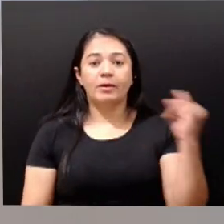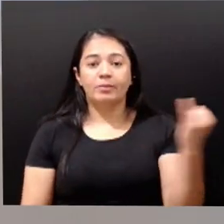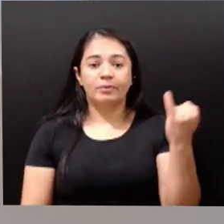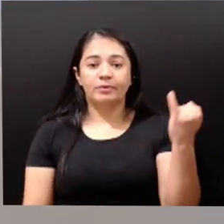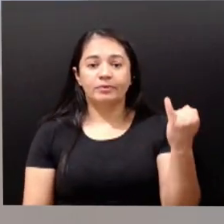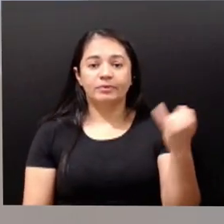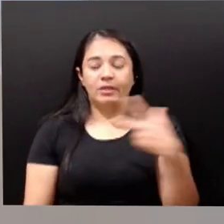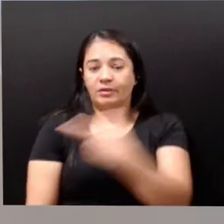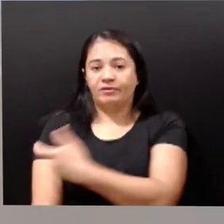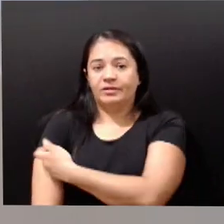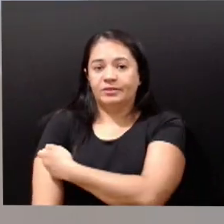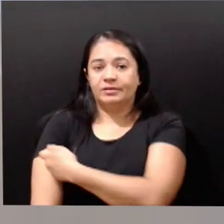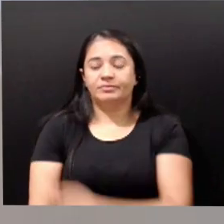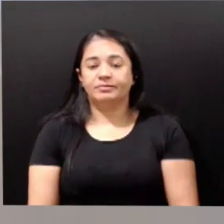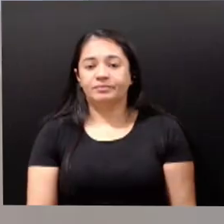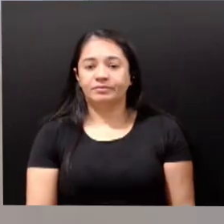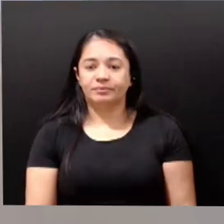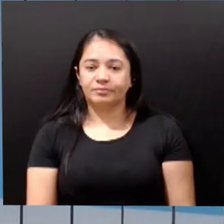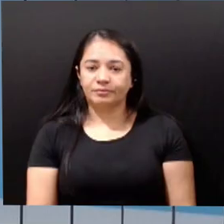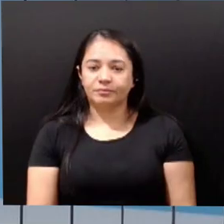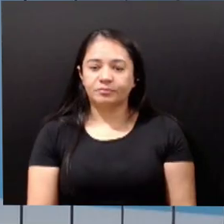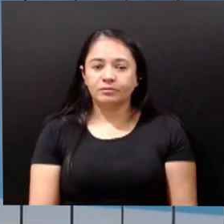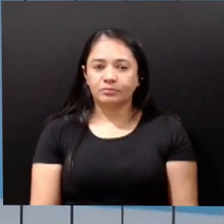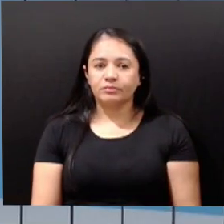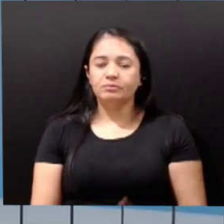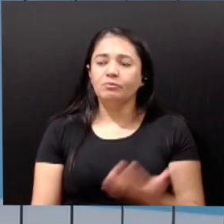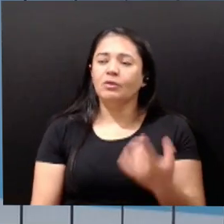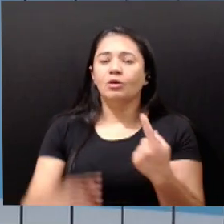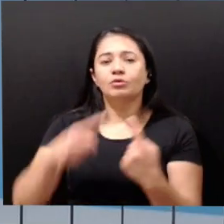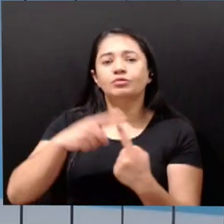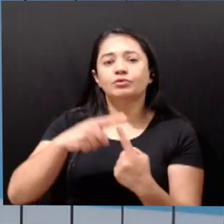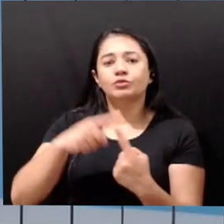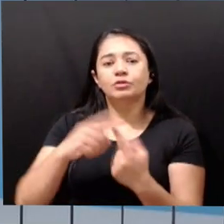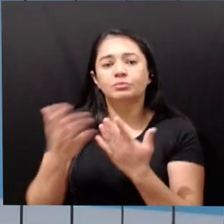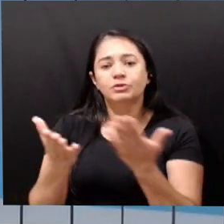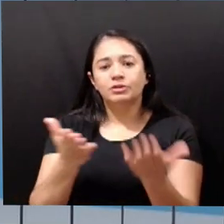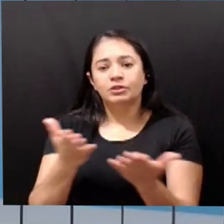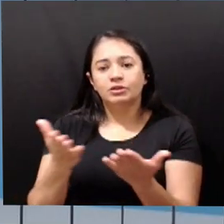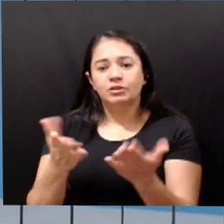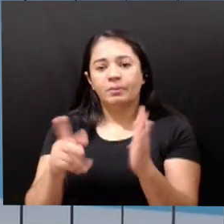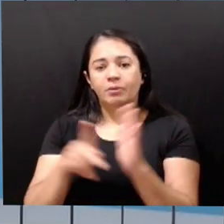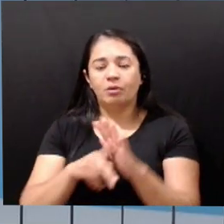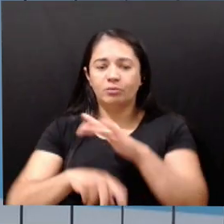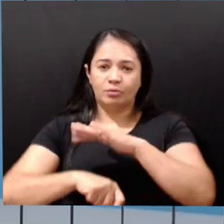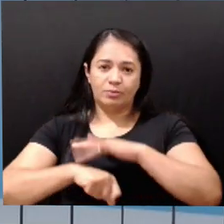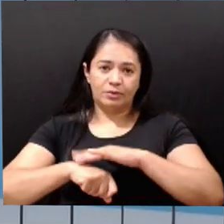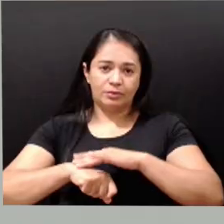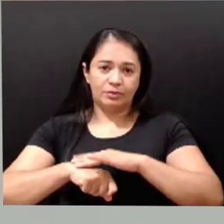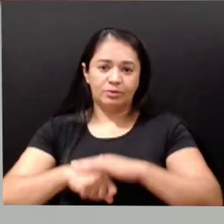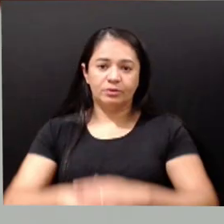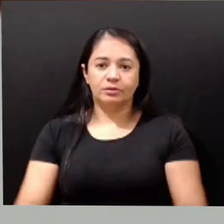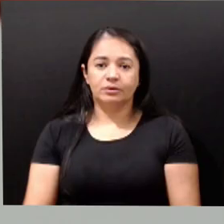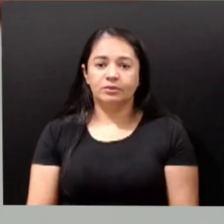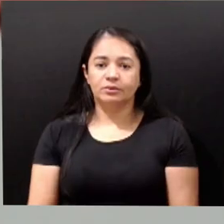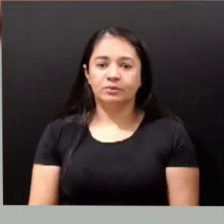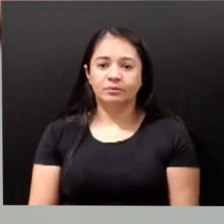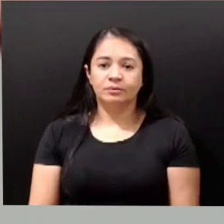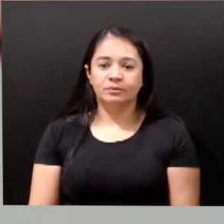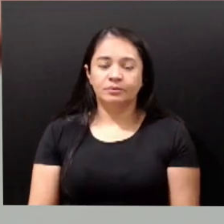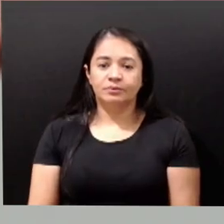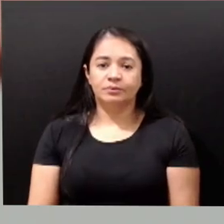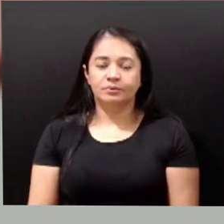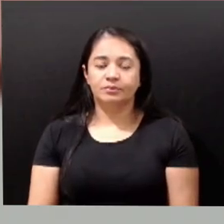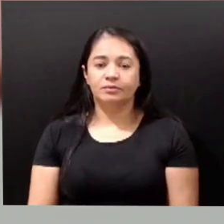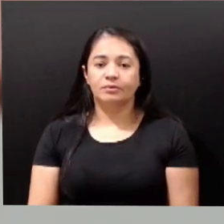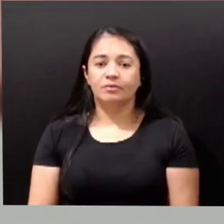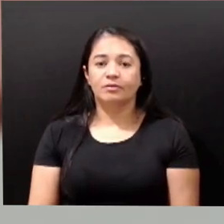importante em prevenção é nas vacinas. Com certeza. E qual tipo de tratamento para essa doença?